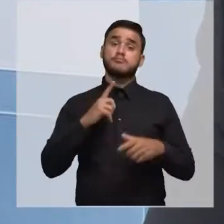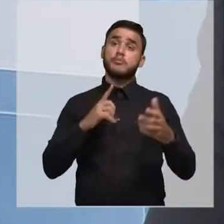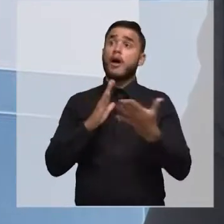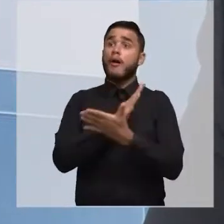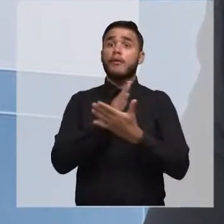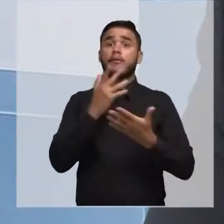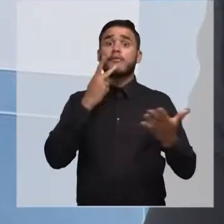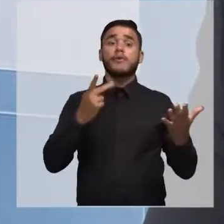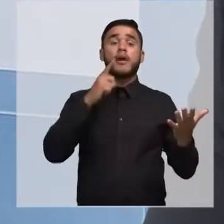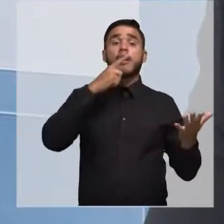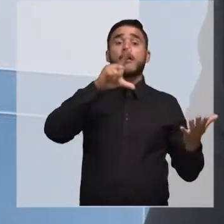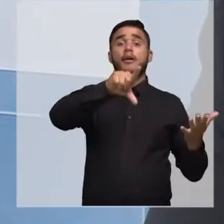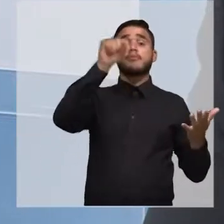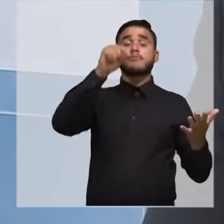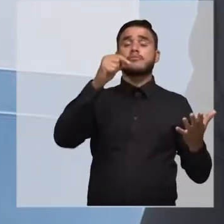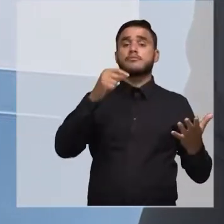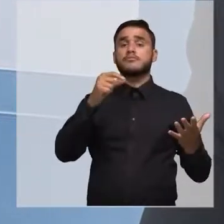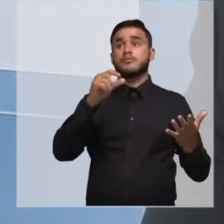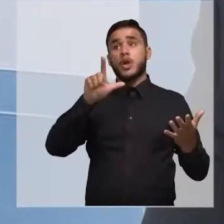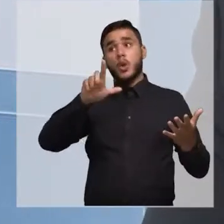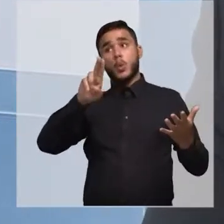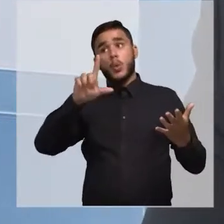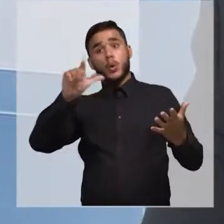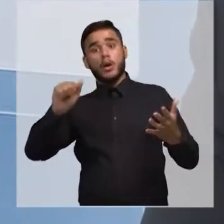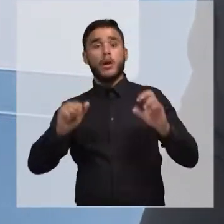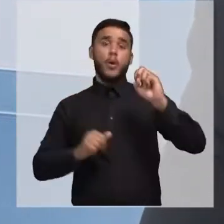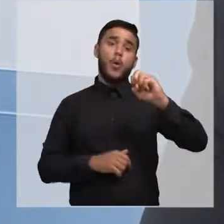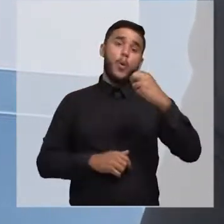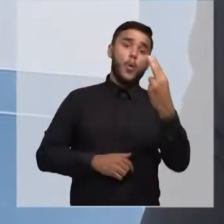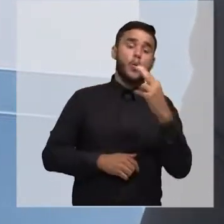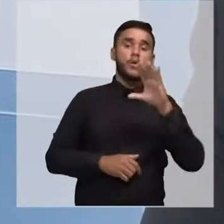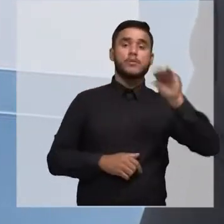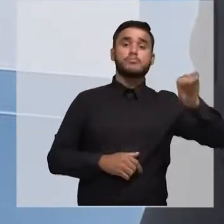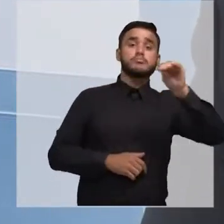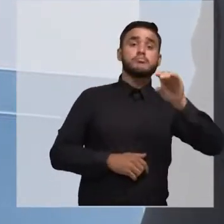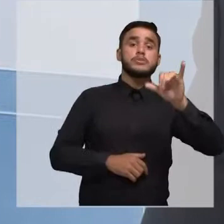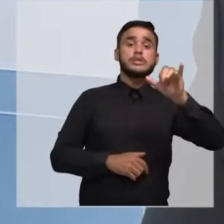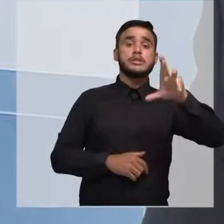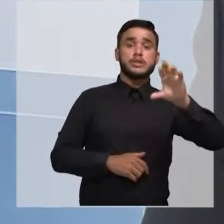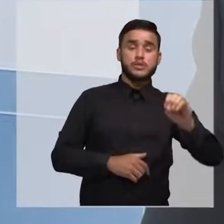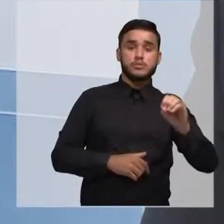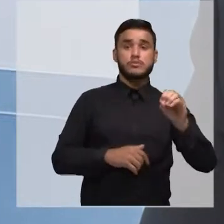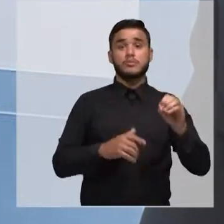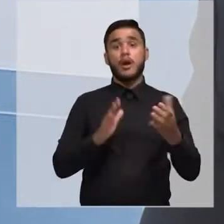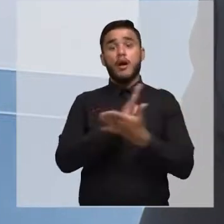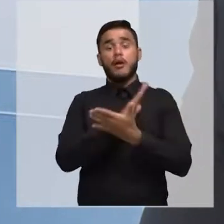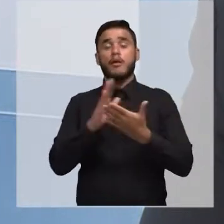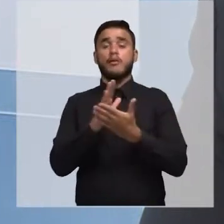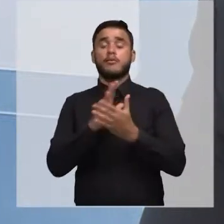ainda não se definiram entre Lula e Ciro, e os partidos de centro entre Ciro, Alckmin